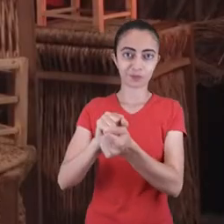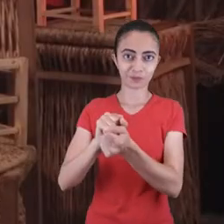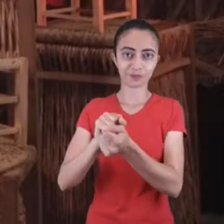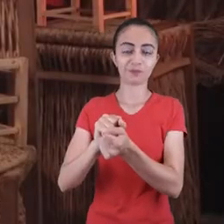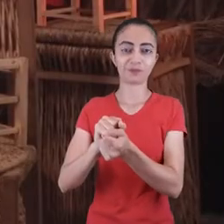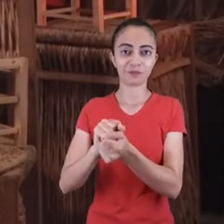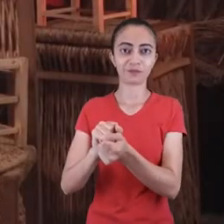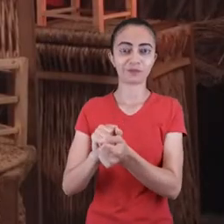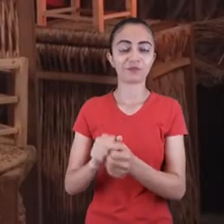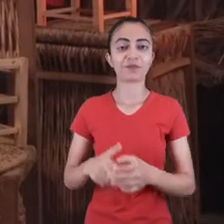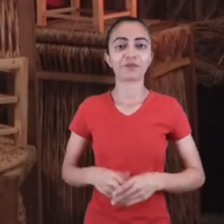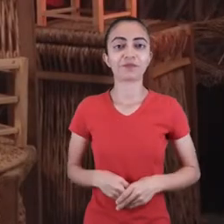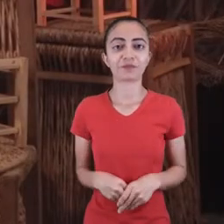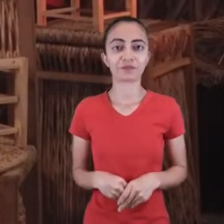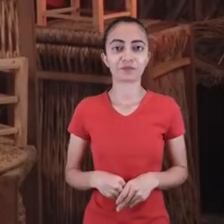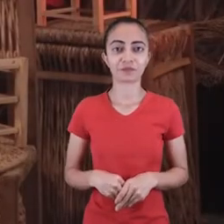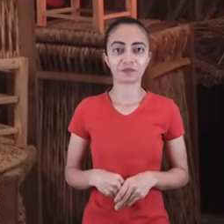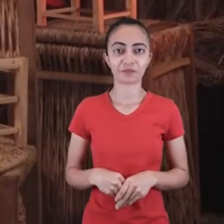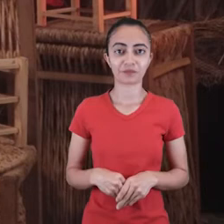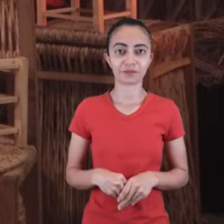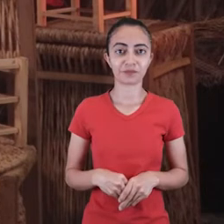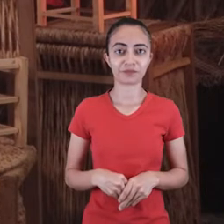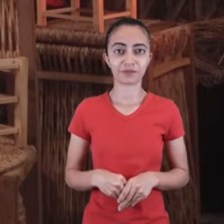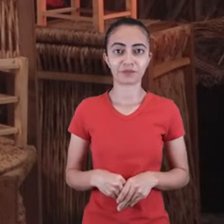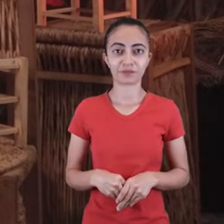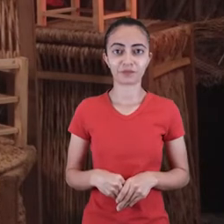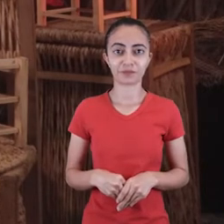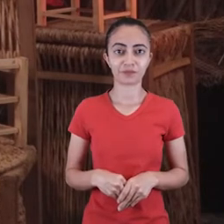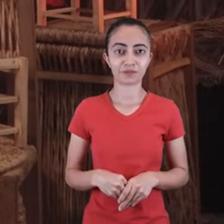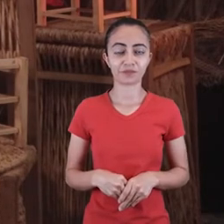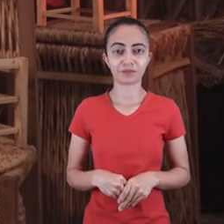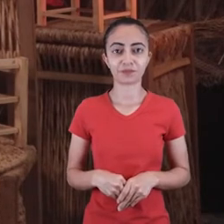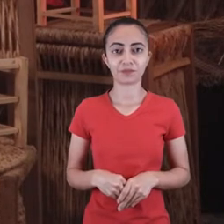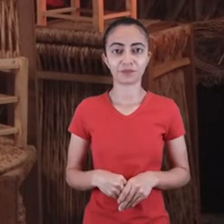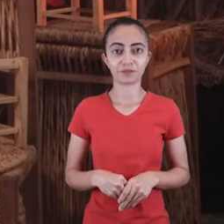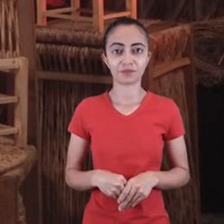com o pessoal do grupo de